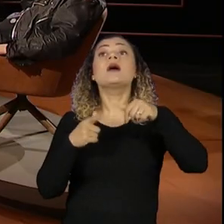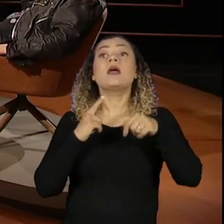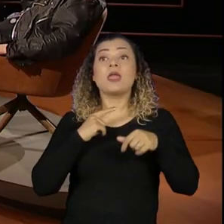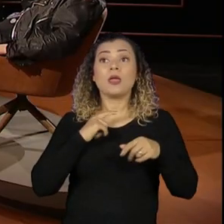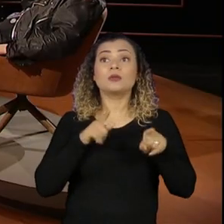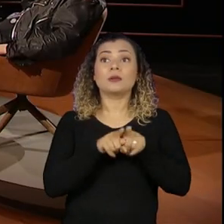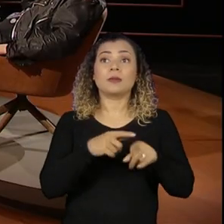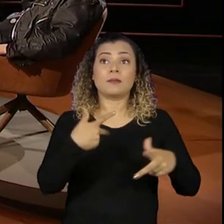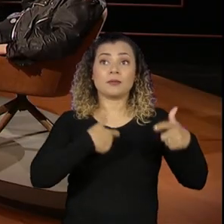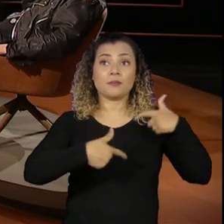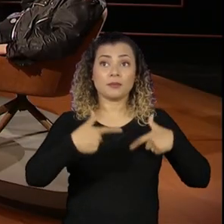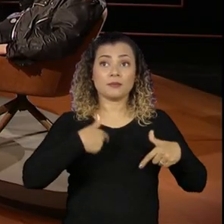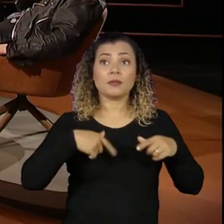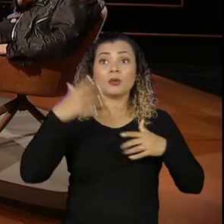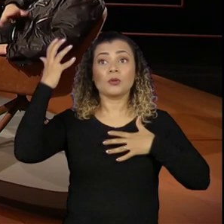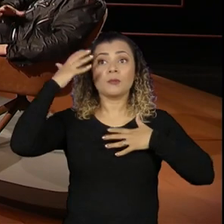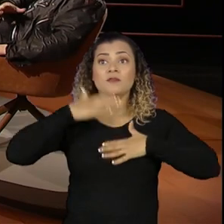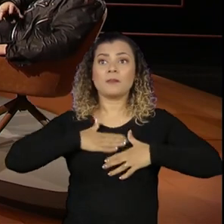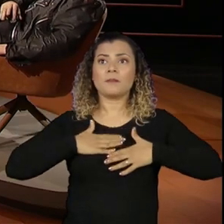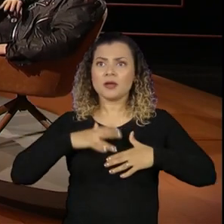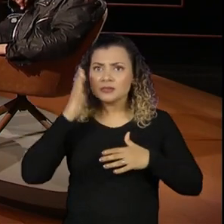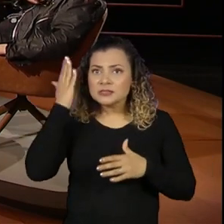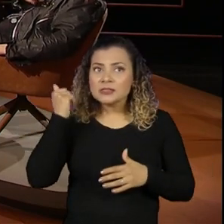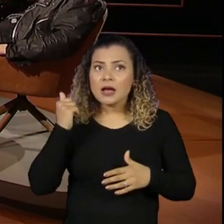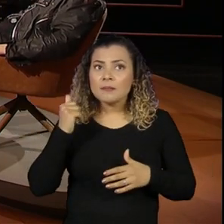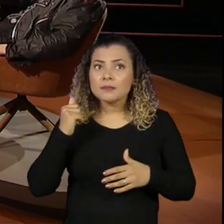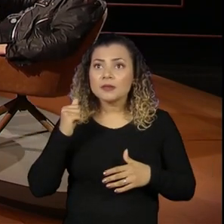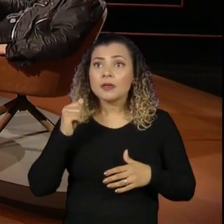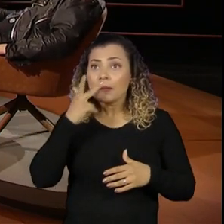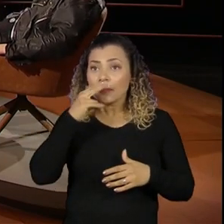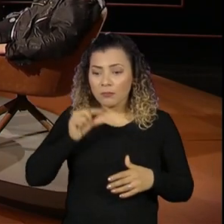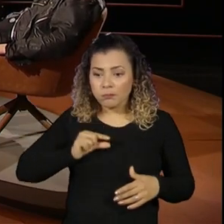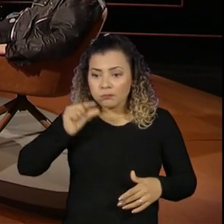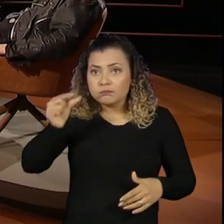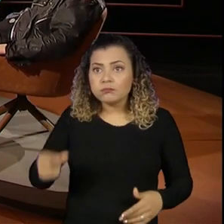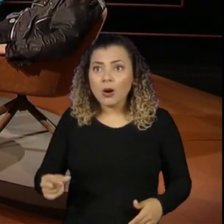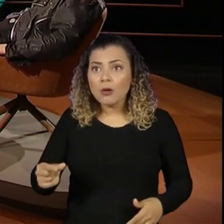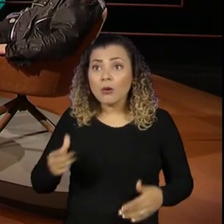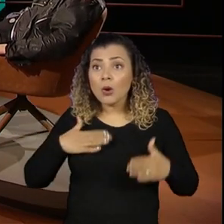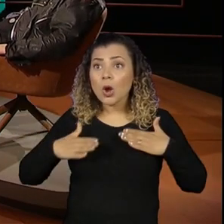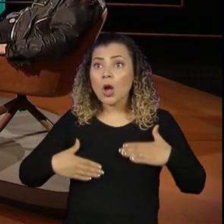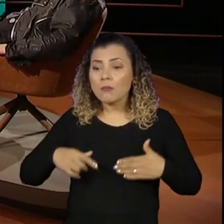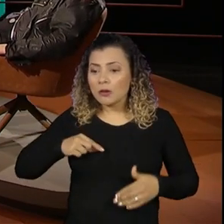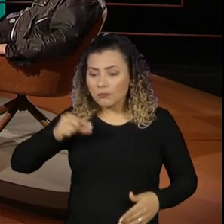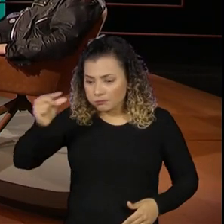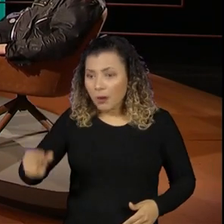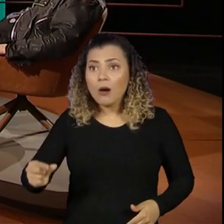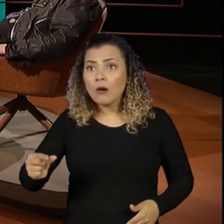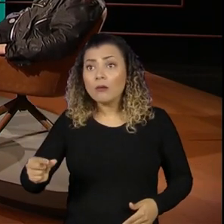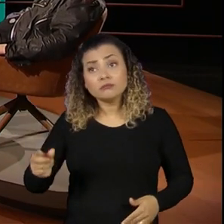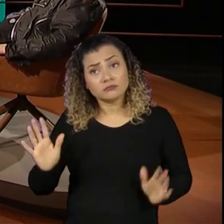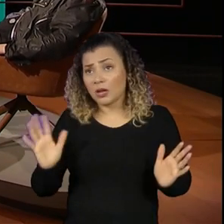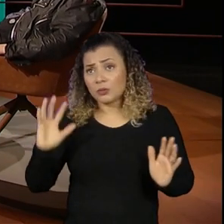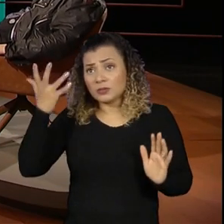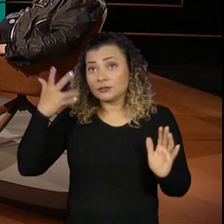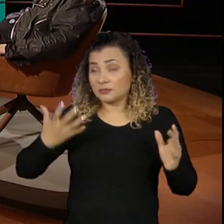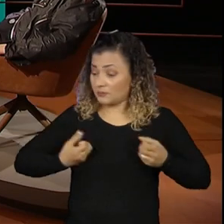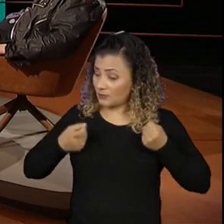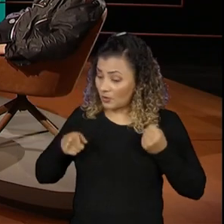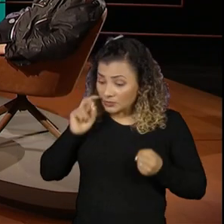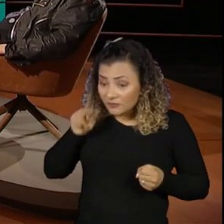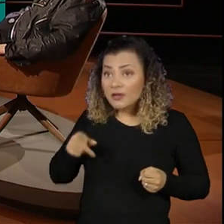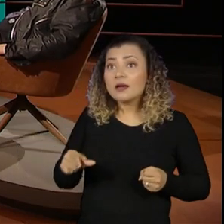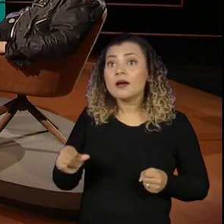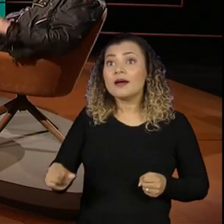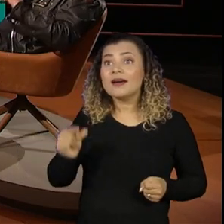caiu há pouco tempo, né? Tomando banho, uma das balas, o corpo expulsou, né? Expeliu. É, aí eu falei, caramba, a bala... Olha tá...